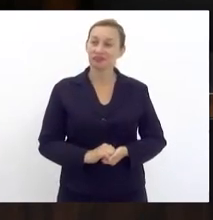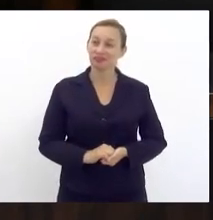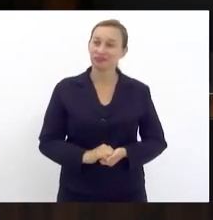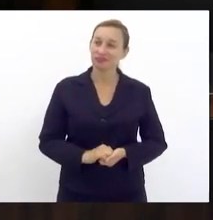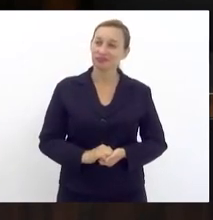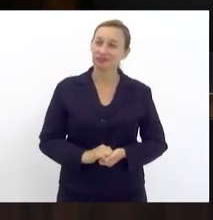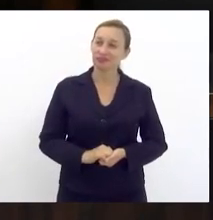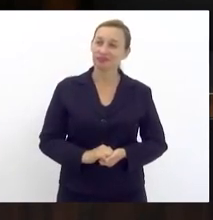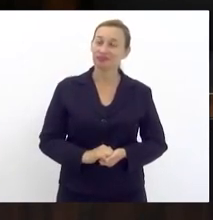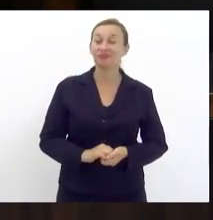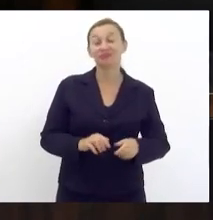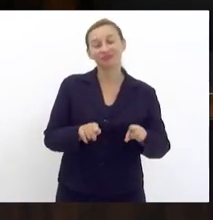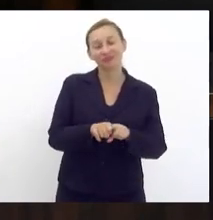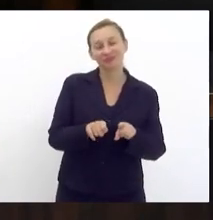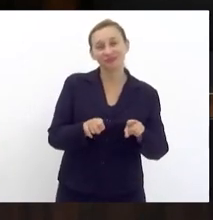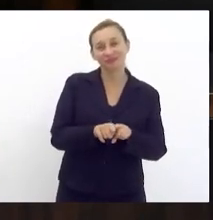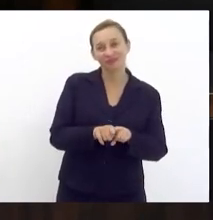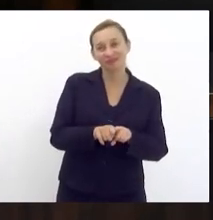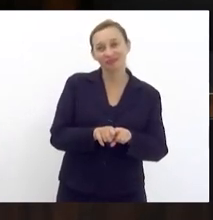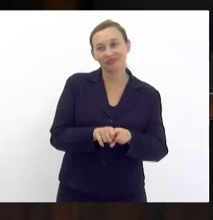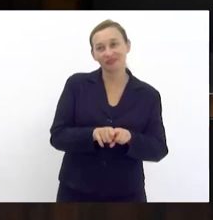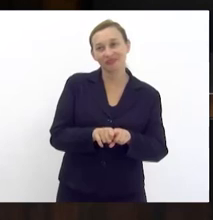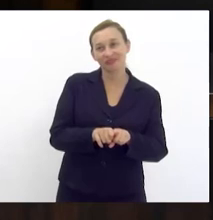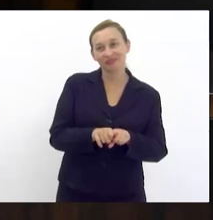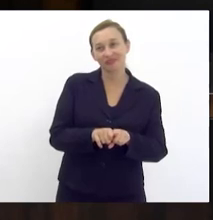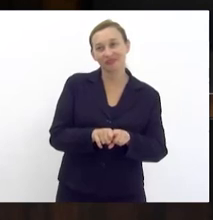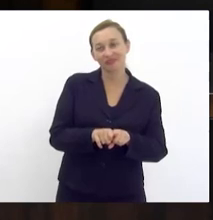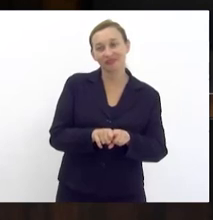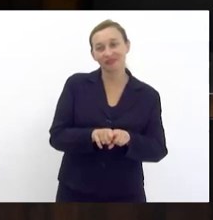E também eu queria dar